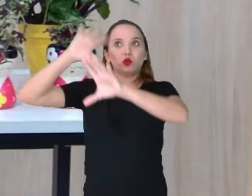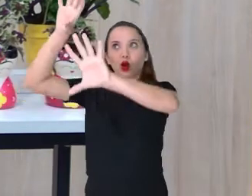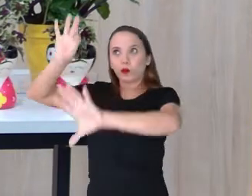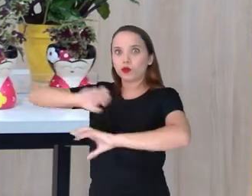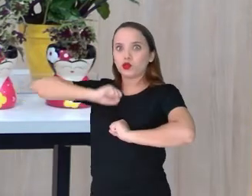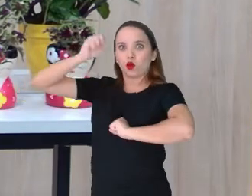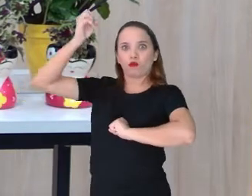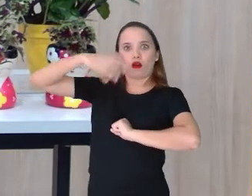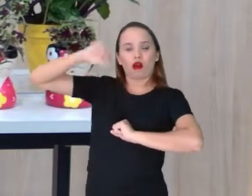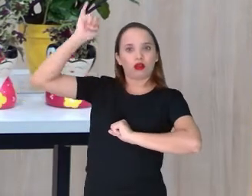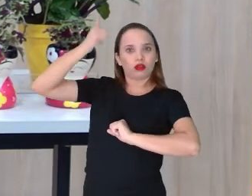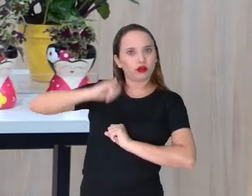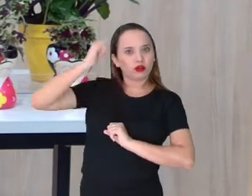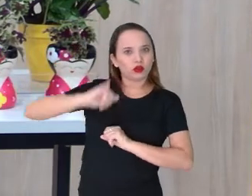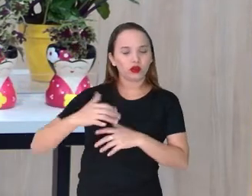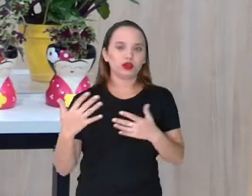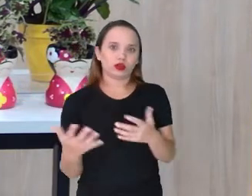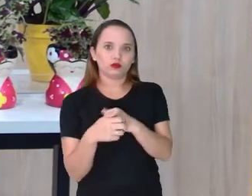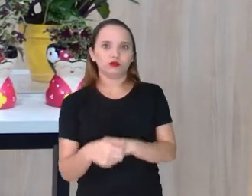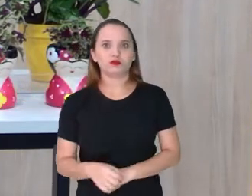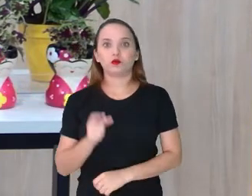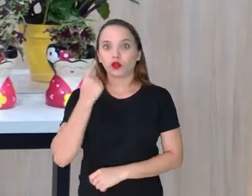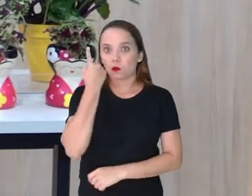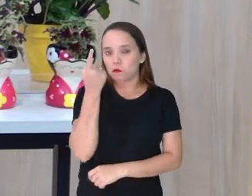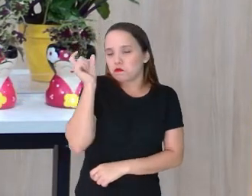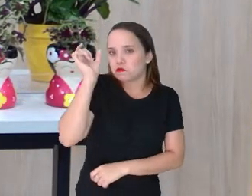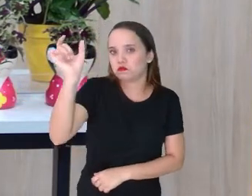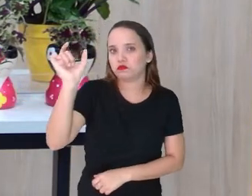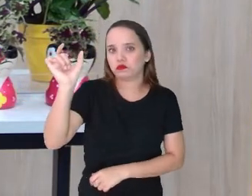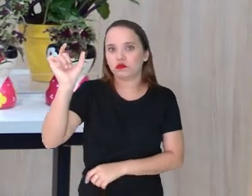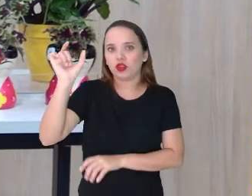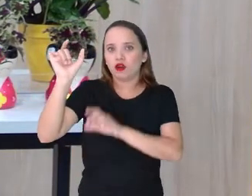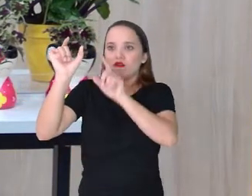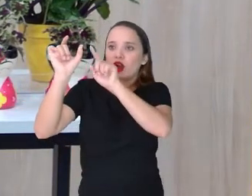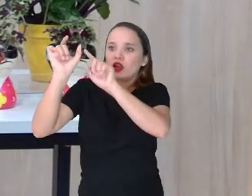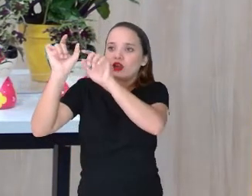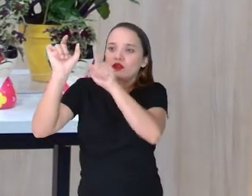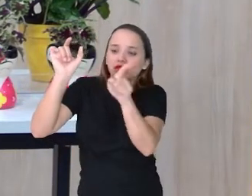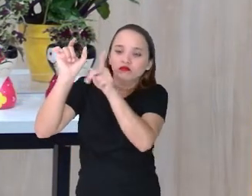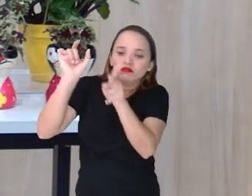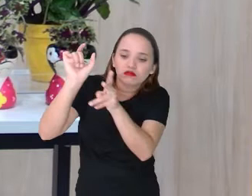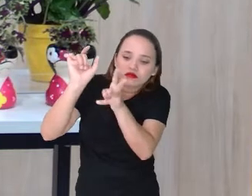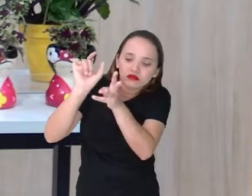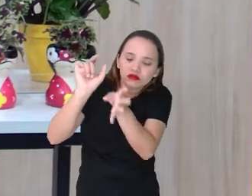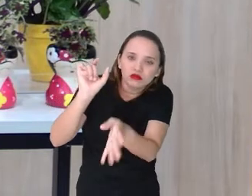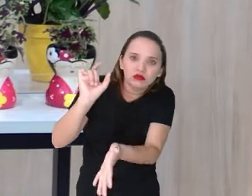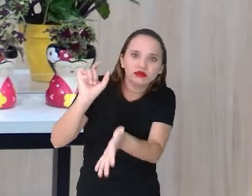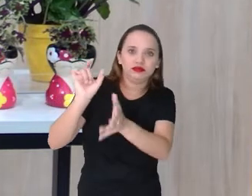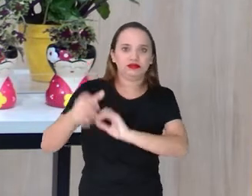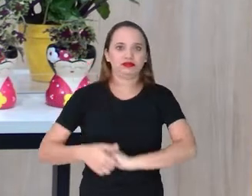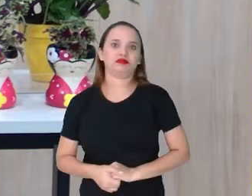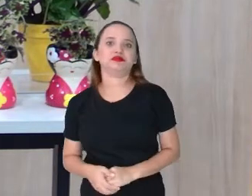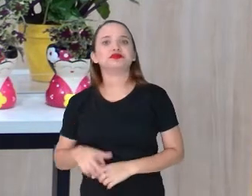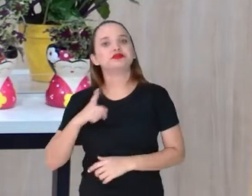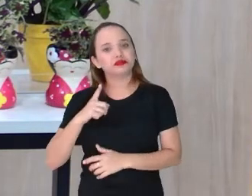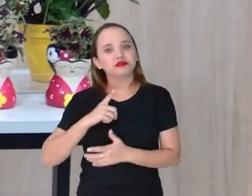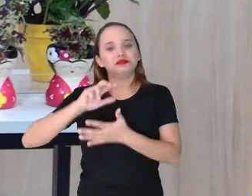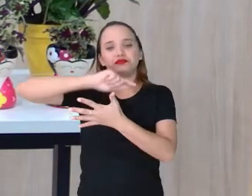energia solar. Então, uma palavra vai chamando a outra. Então, quando você pesquisa uma, você vai ter um enorme